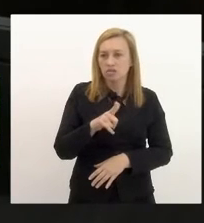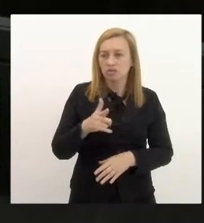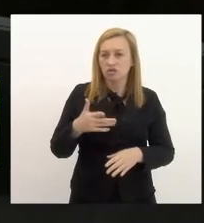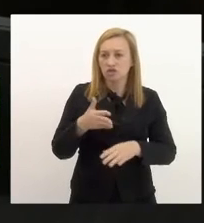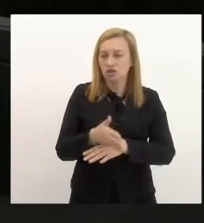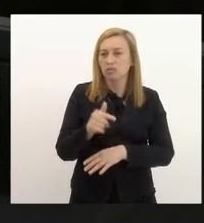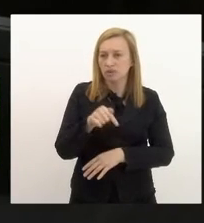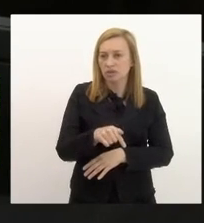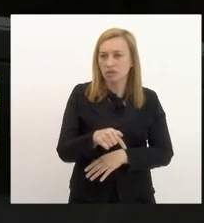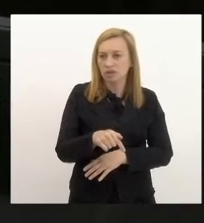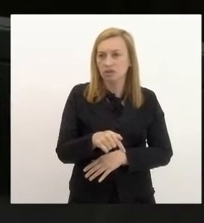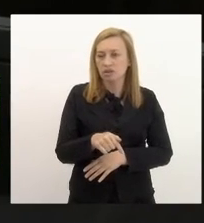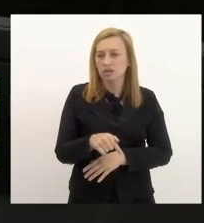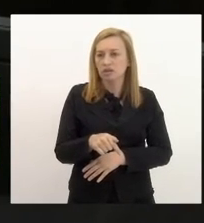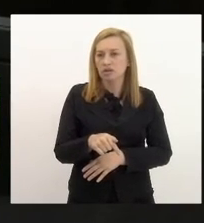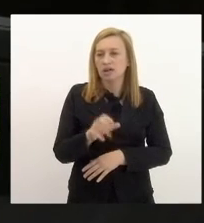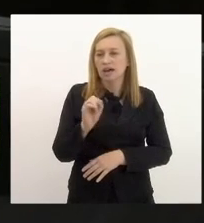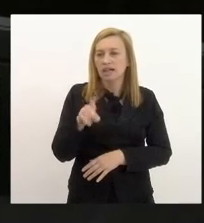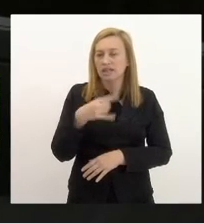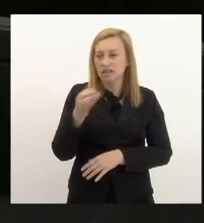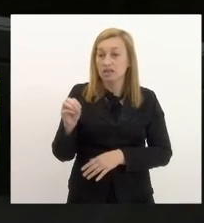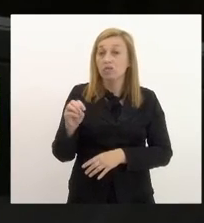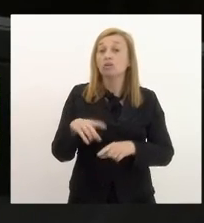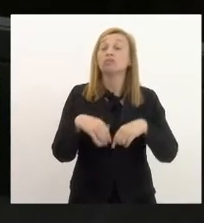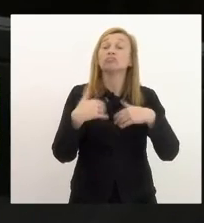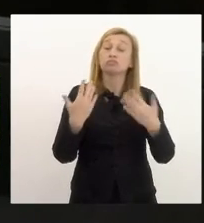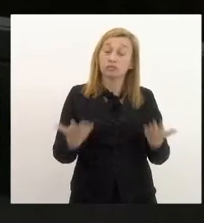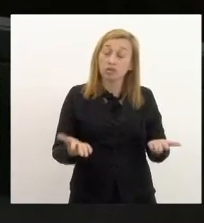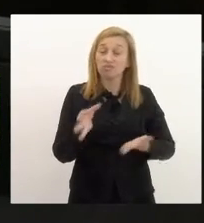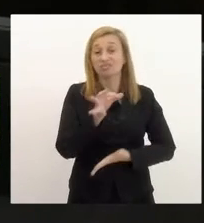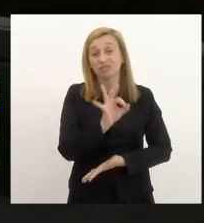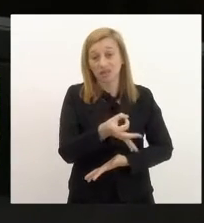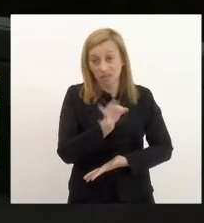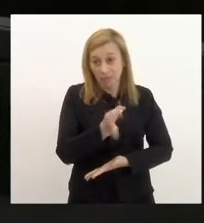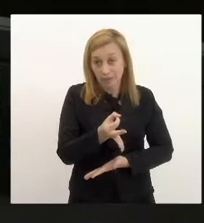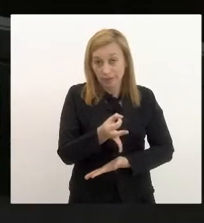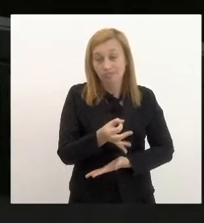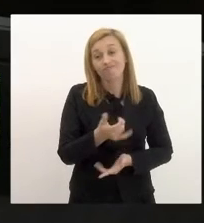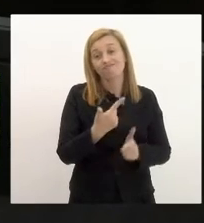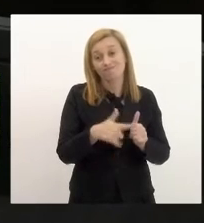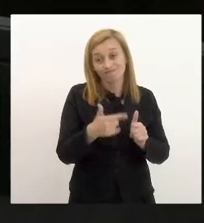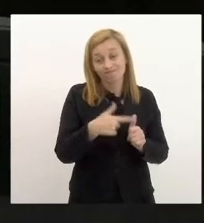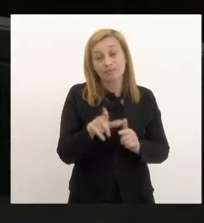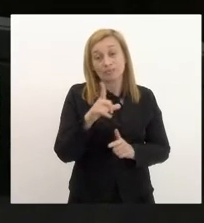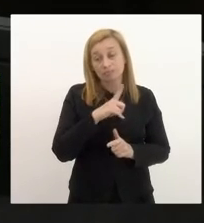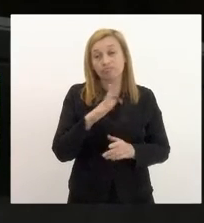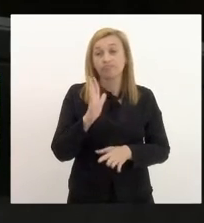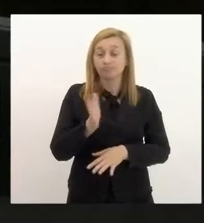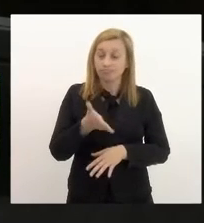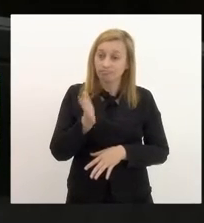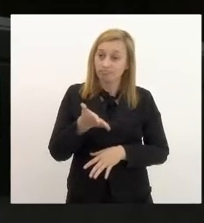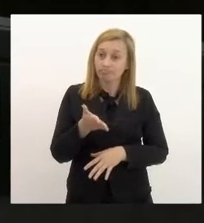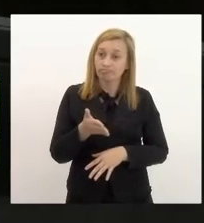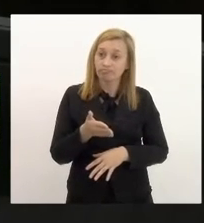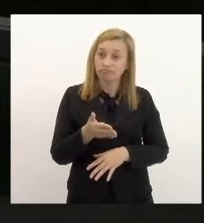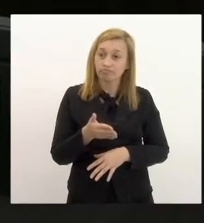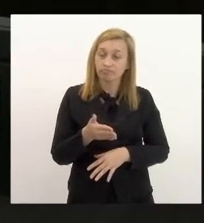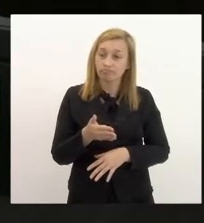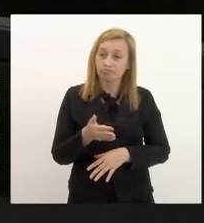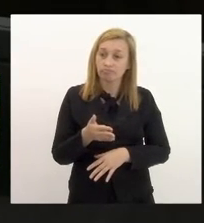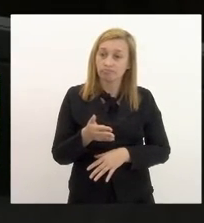aqui se fizesse a Adesão então obviamente que a gente tem um problema mas aí já